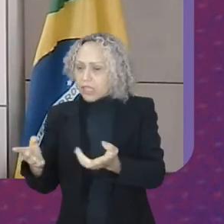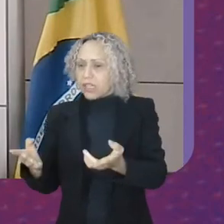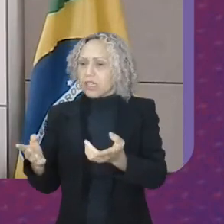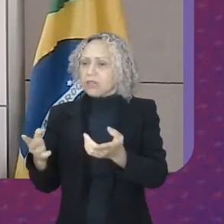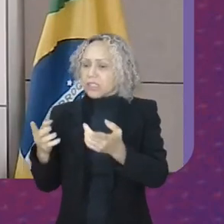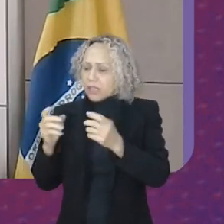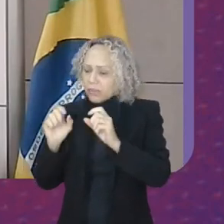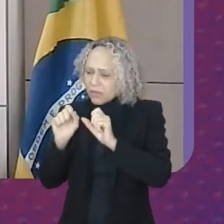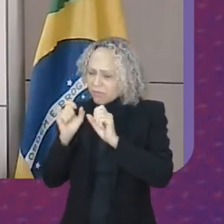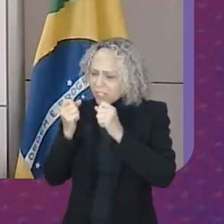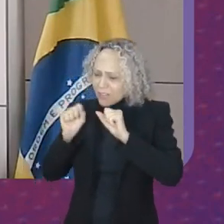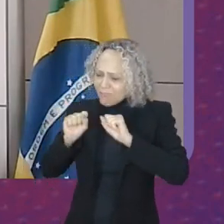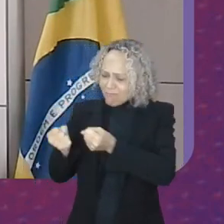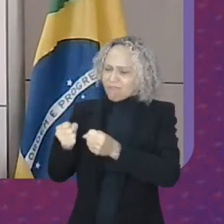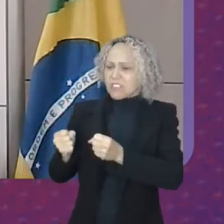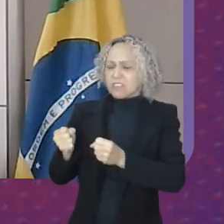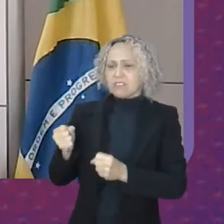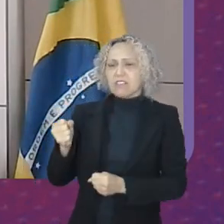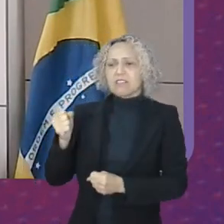Isso é fundamental.